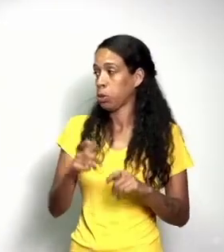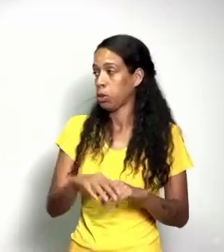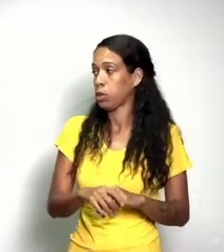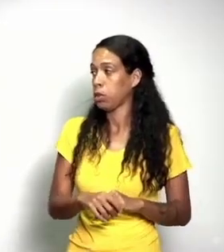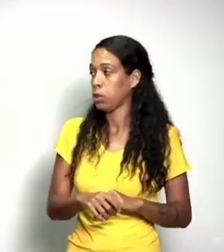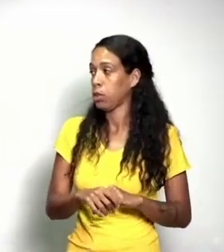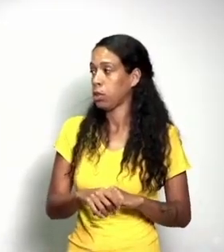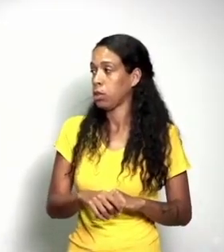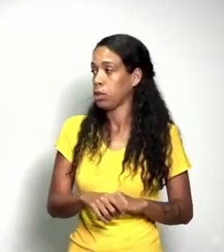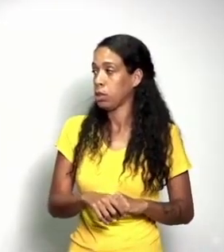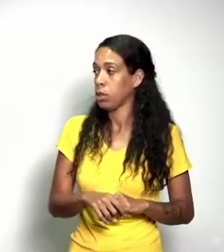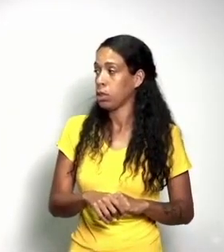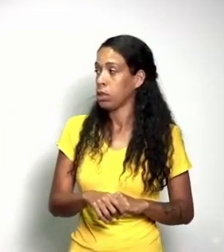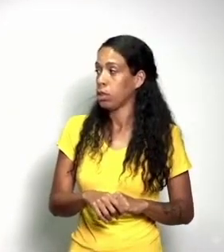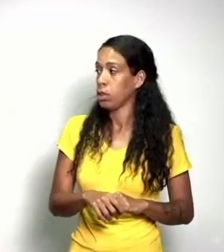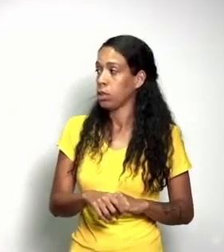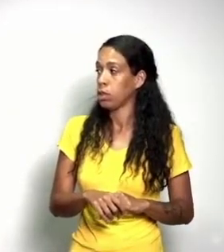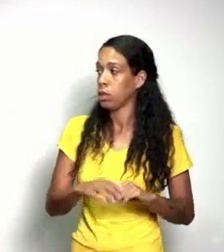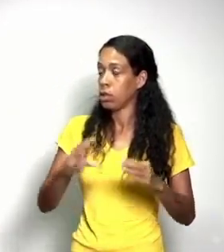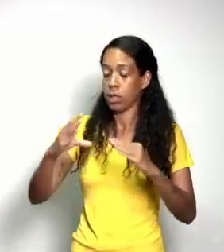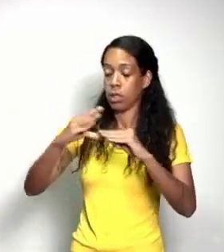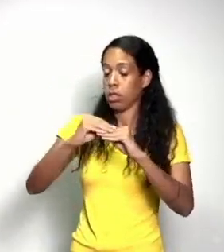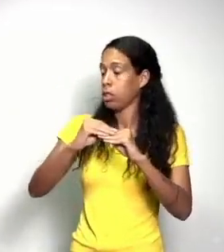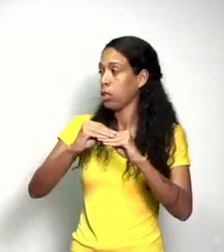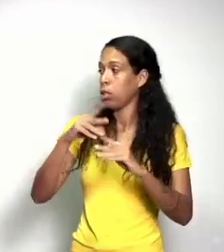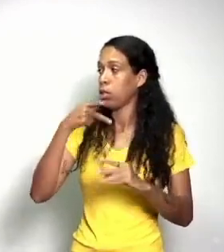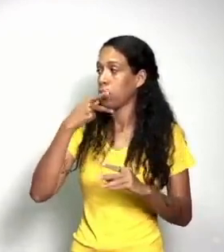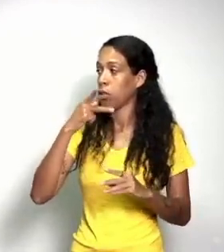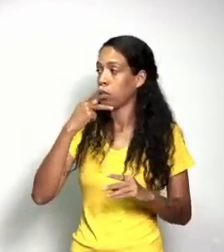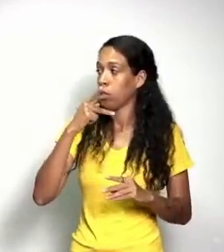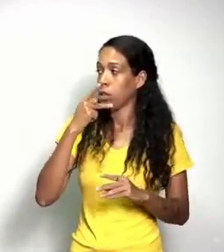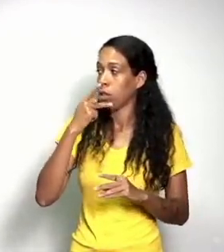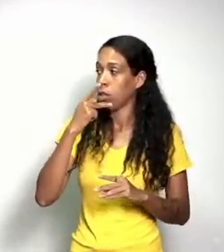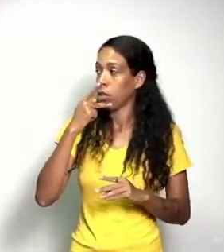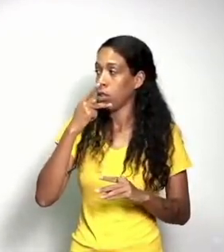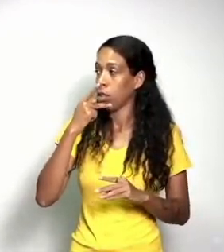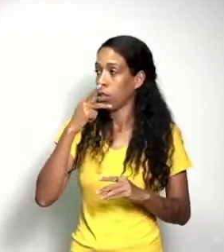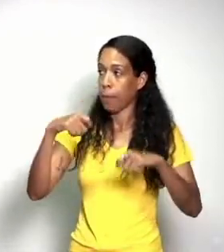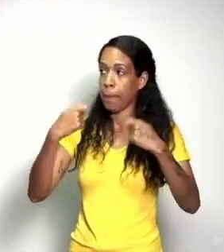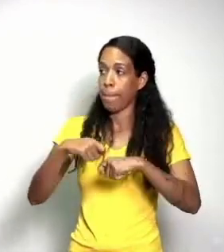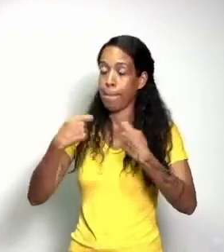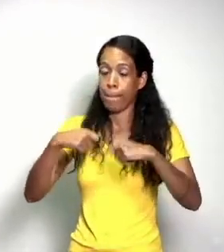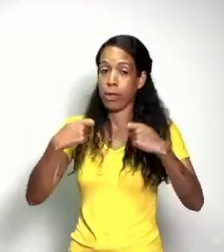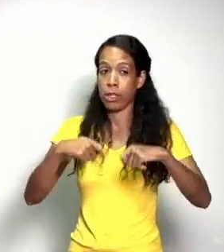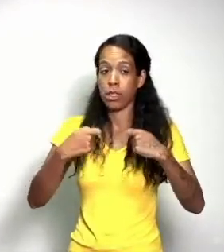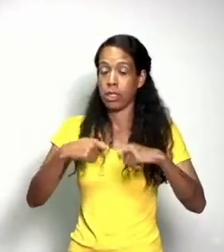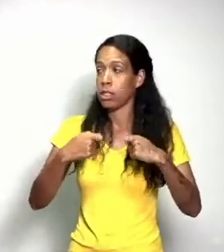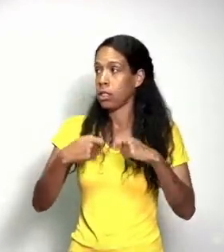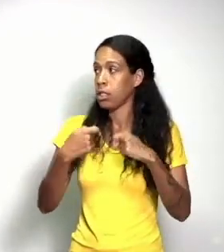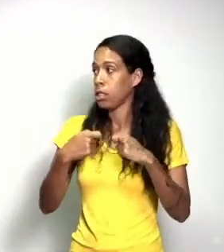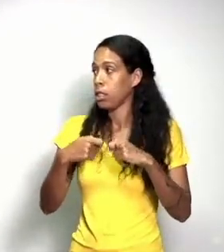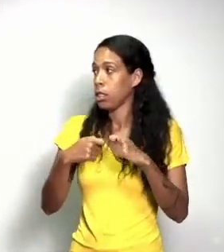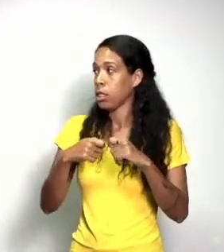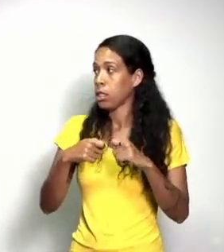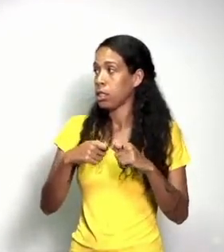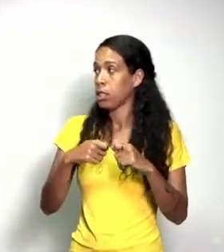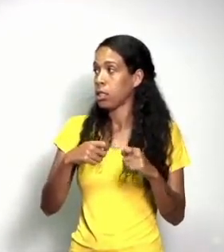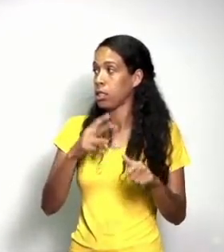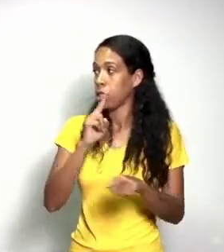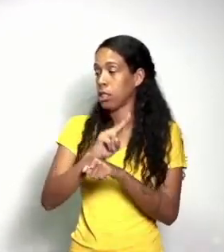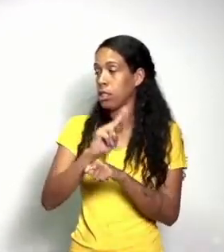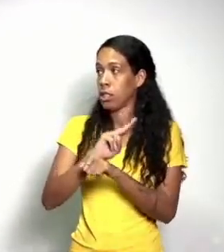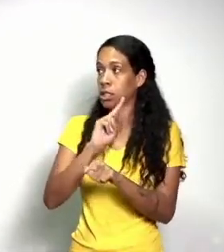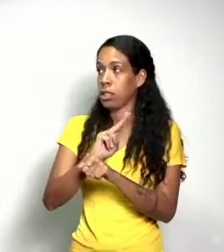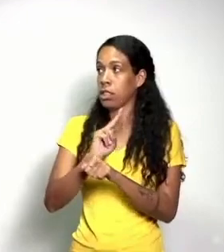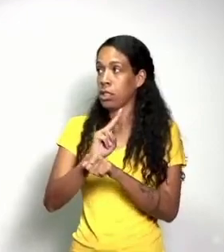gente passa essa fita aqui para dizer que é uma fita que precisa ser trabalhada, né? Então, no